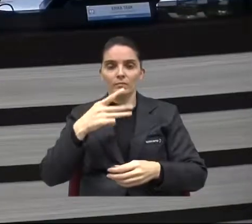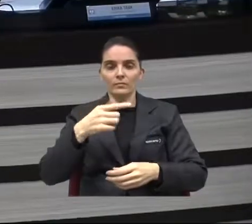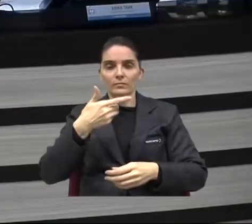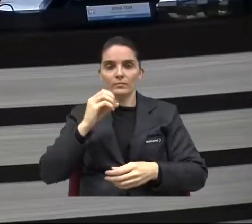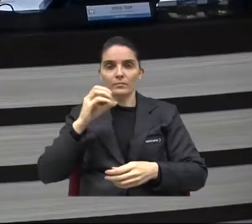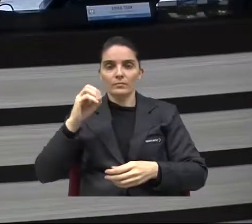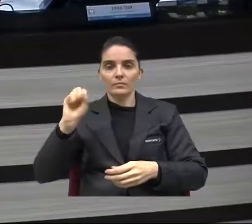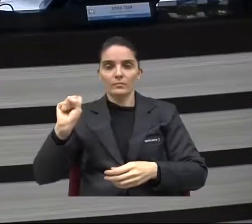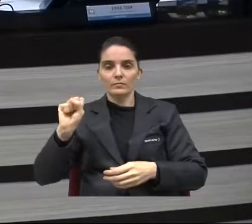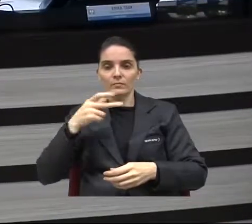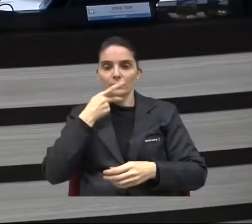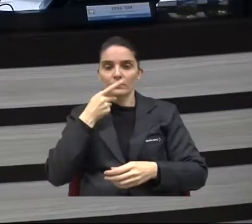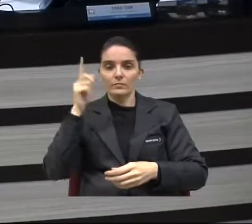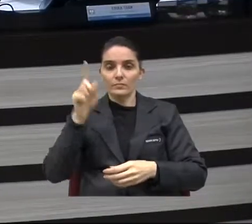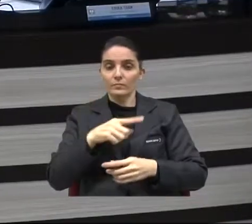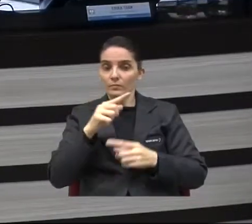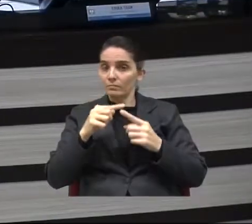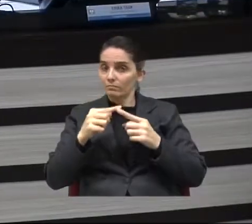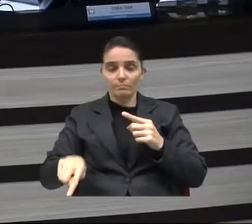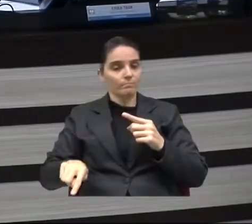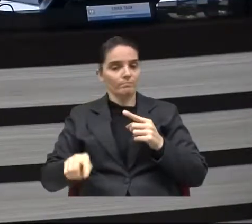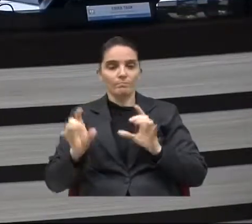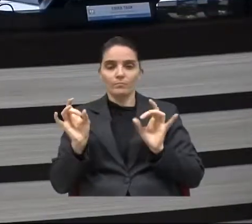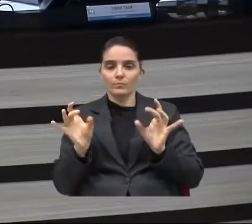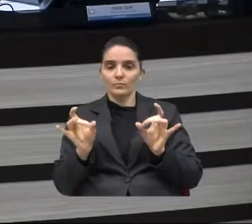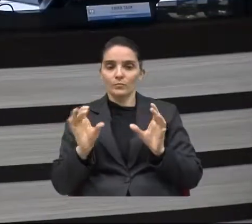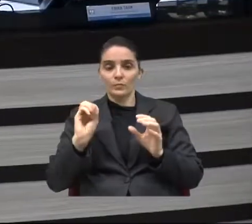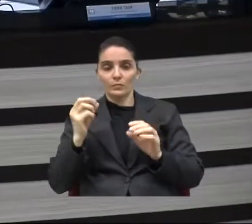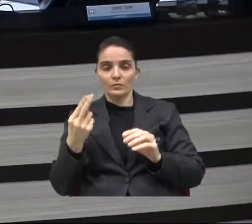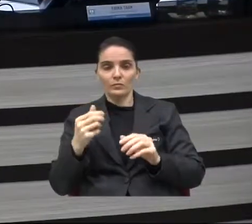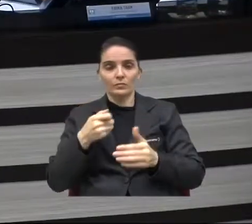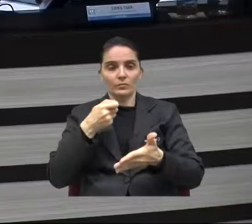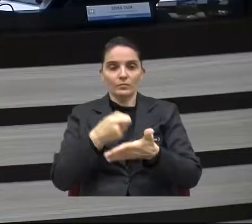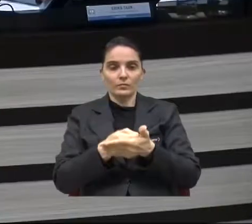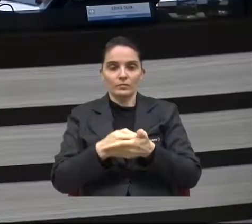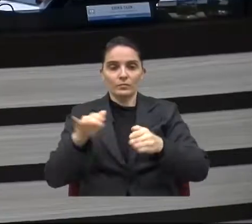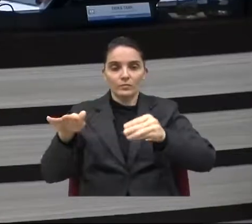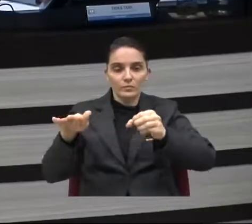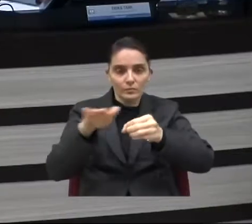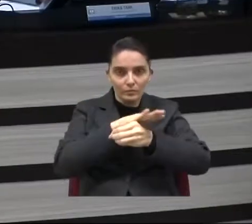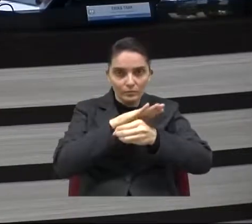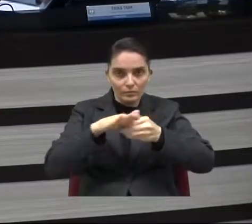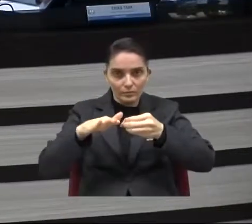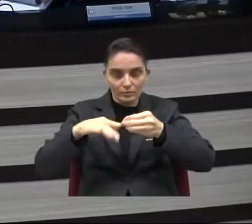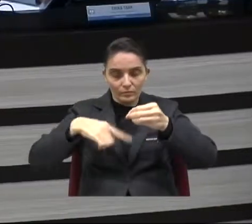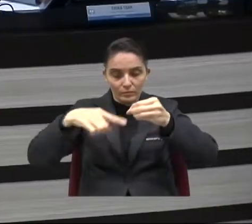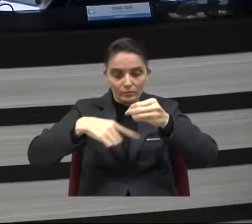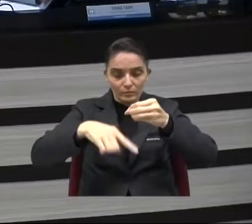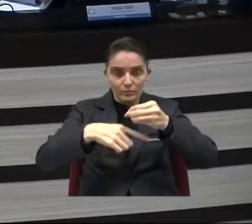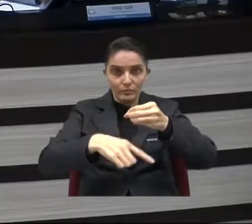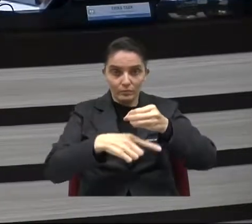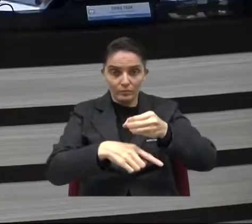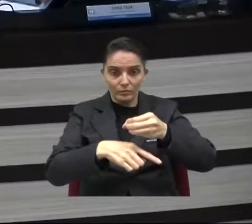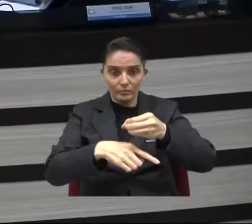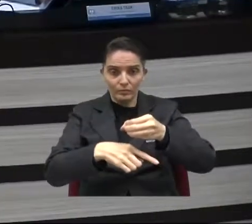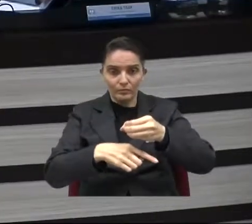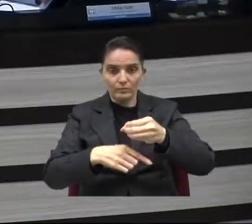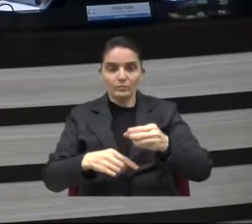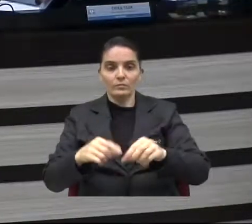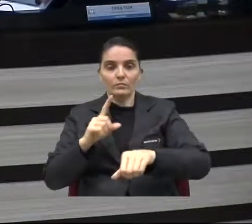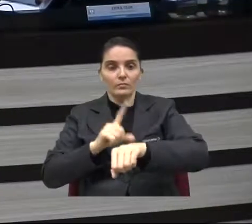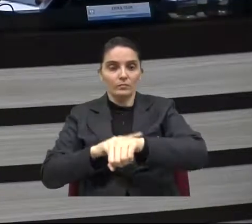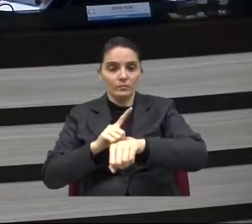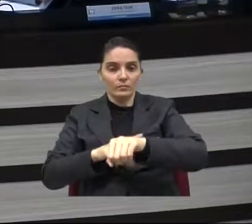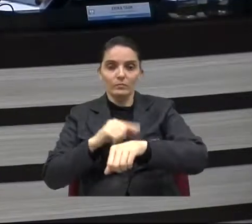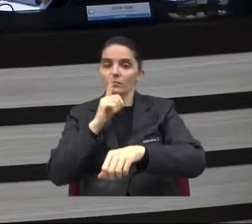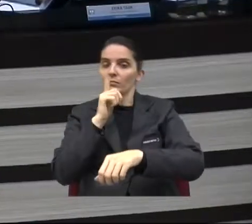2008, que dispõe sobre a proibição da comercialização de tampas de posto de visitas, hidrômetros e fios